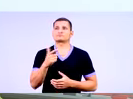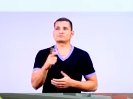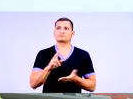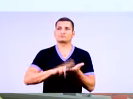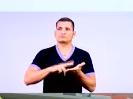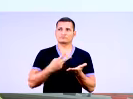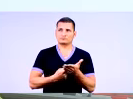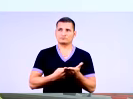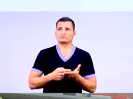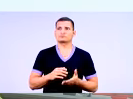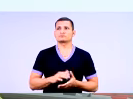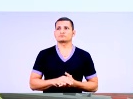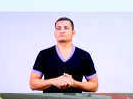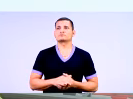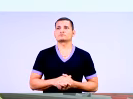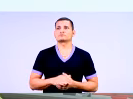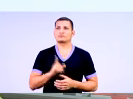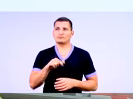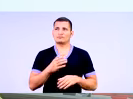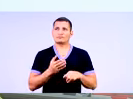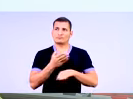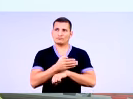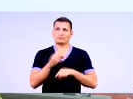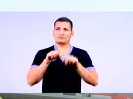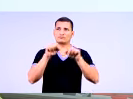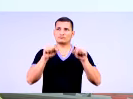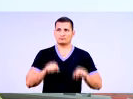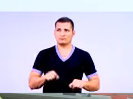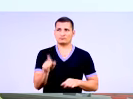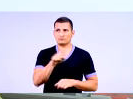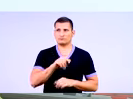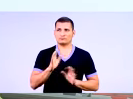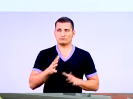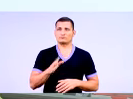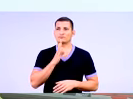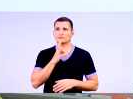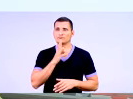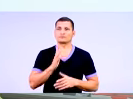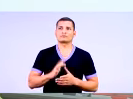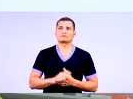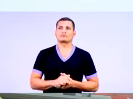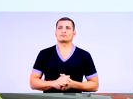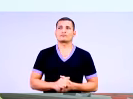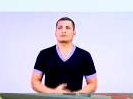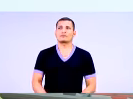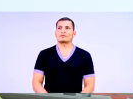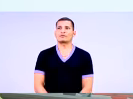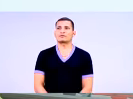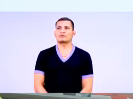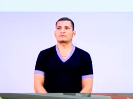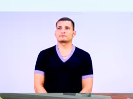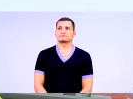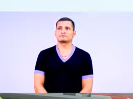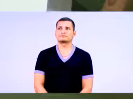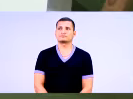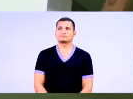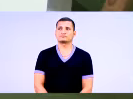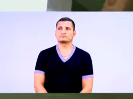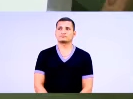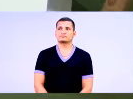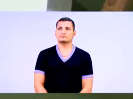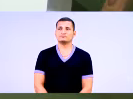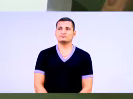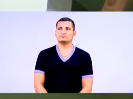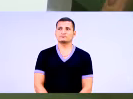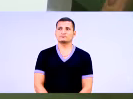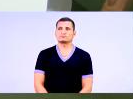invasor, né, de sistema como vocês que são da área já conhecem, ok? Ok, professora, podemos continuar com a